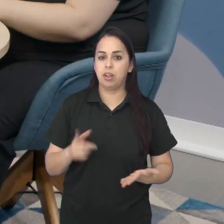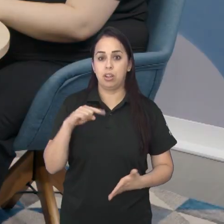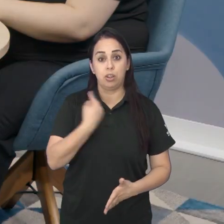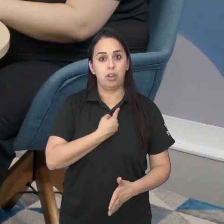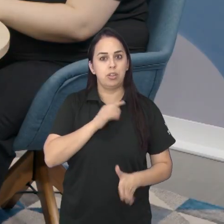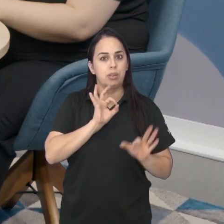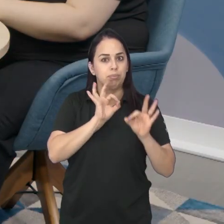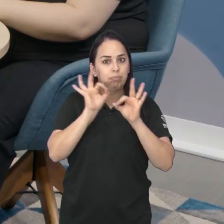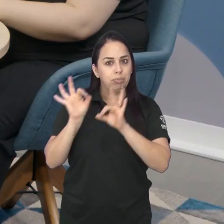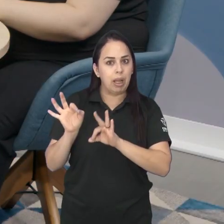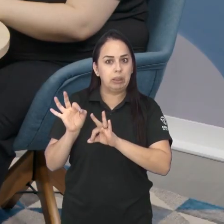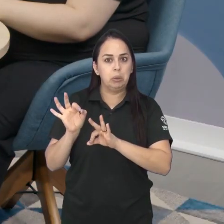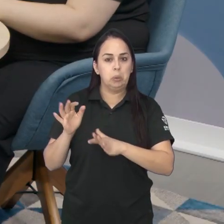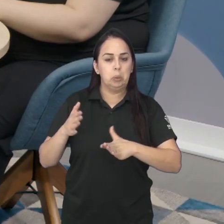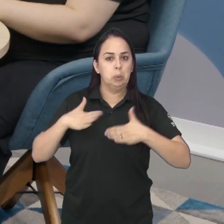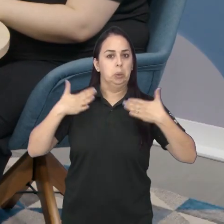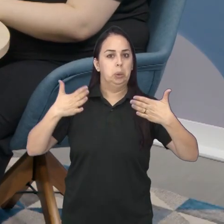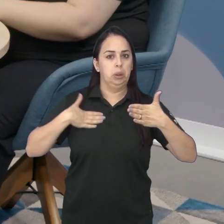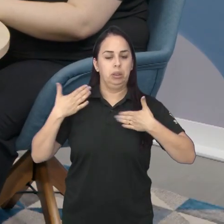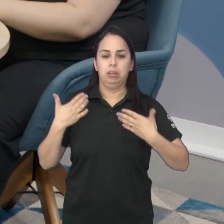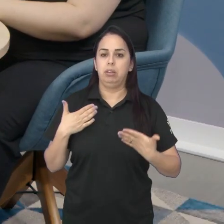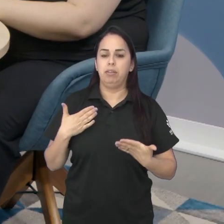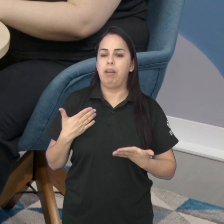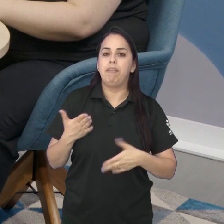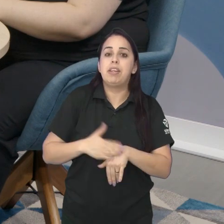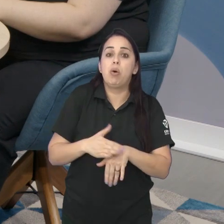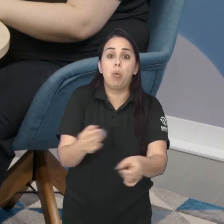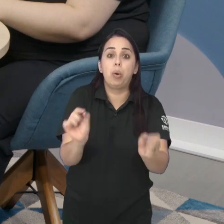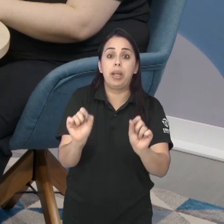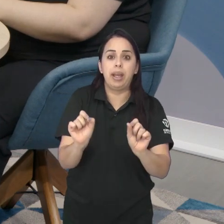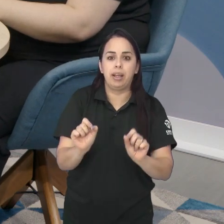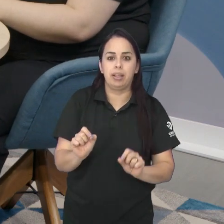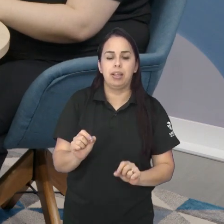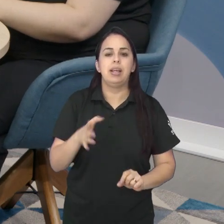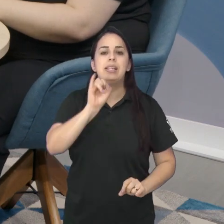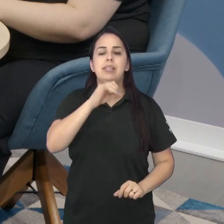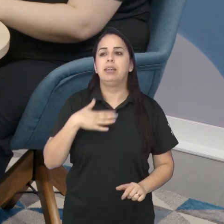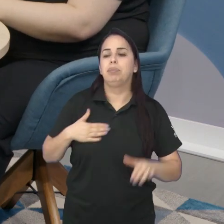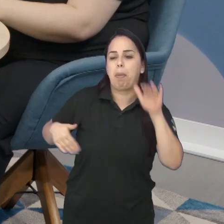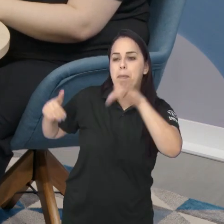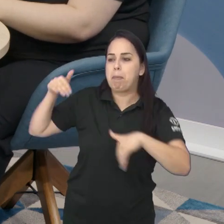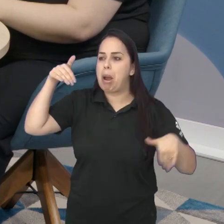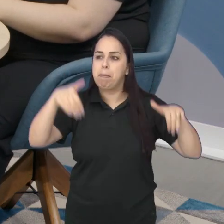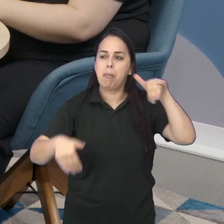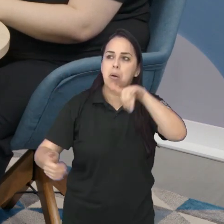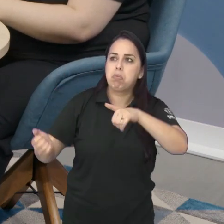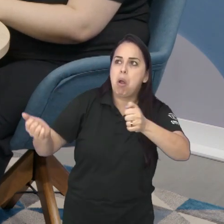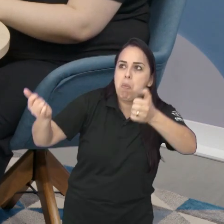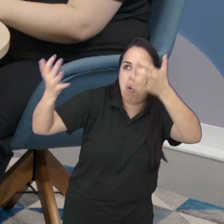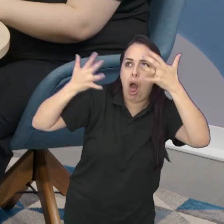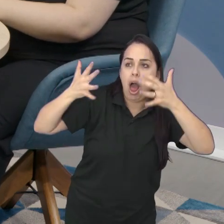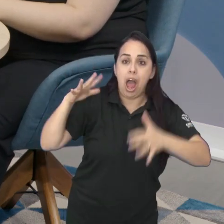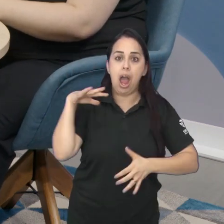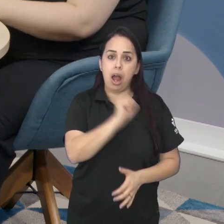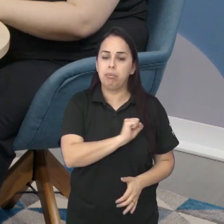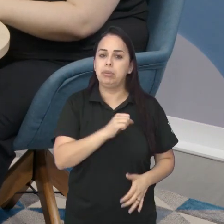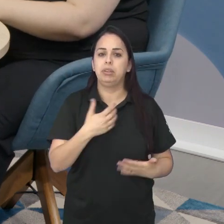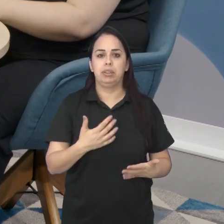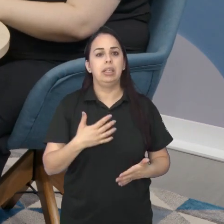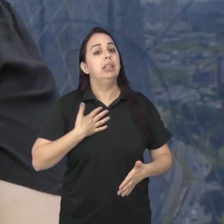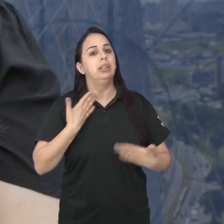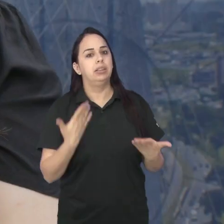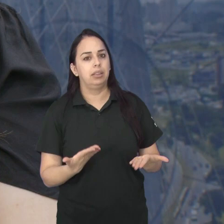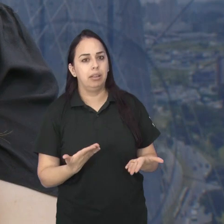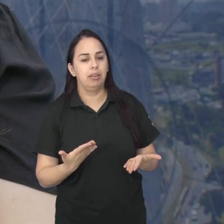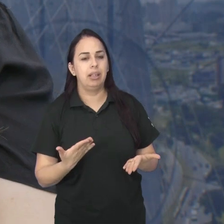Tá? Então a gente acompanhou. É impressionante, né? E não tem o que fazer. Assim, a pessoa nadando lá é muito rápido. E